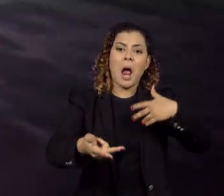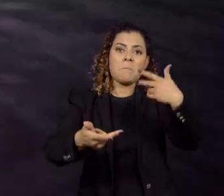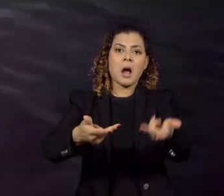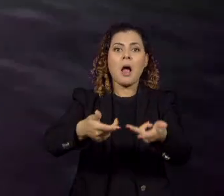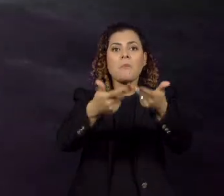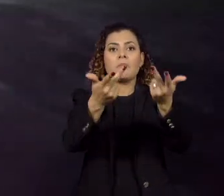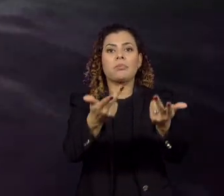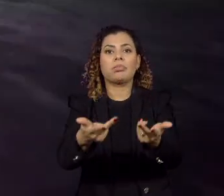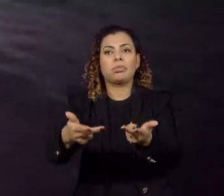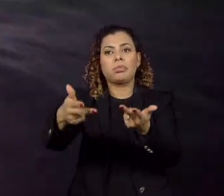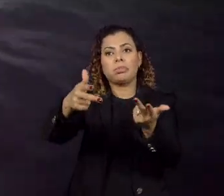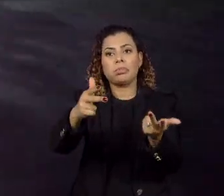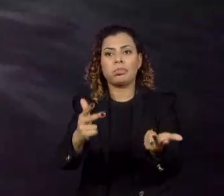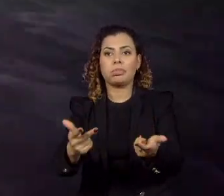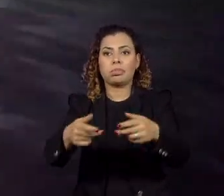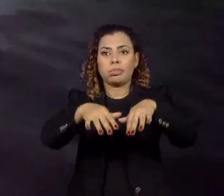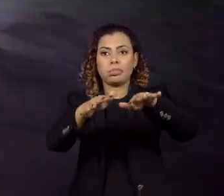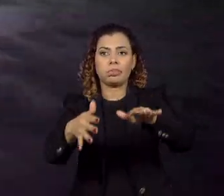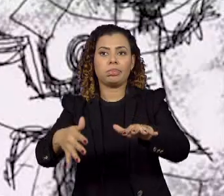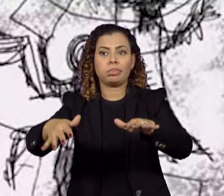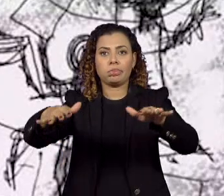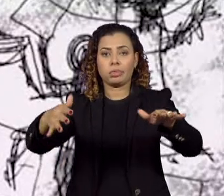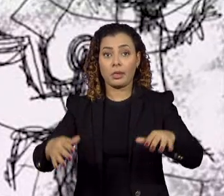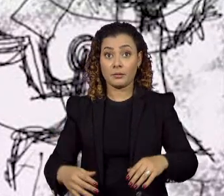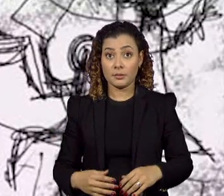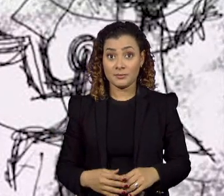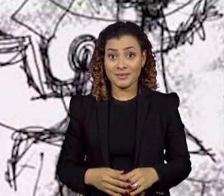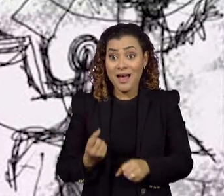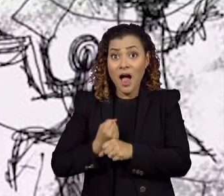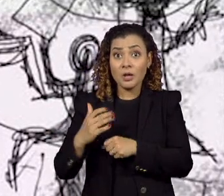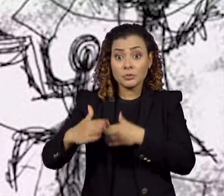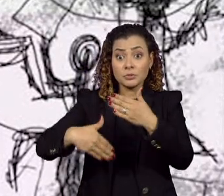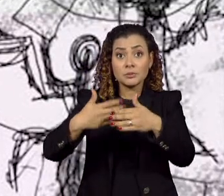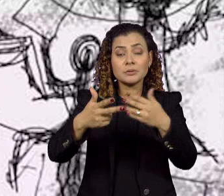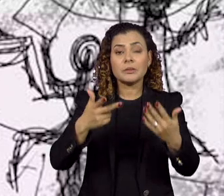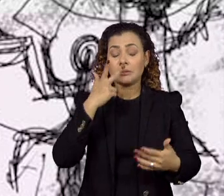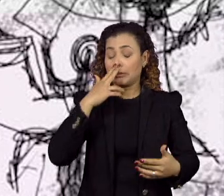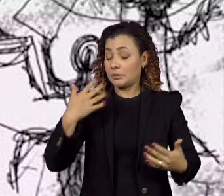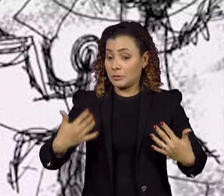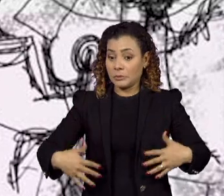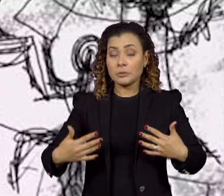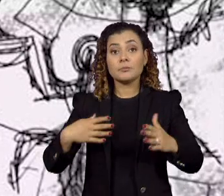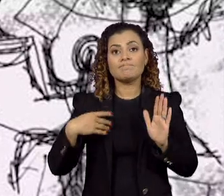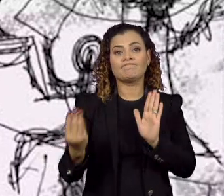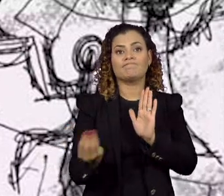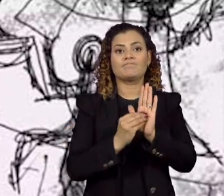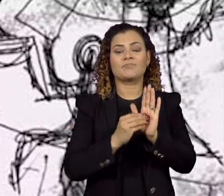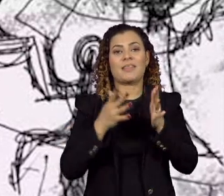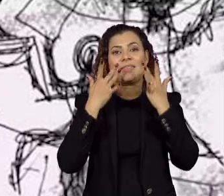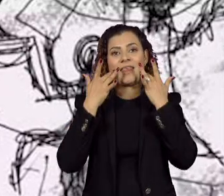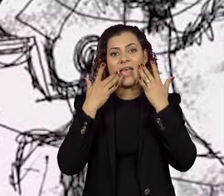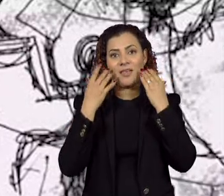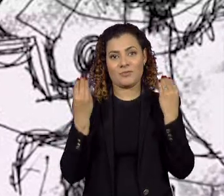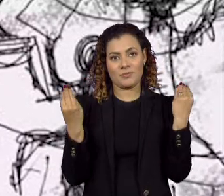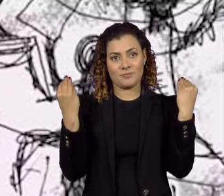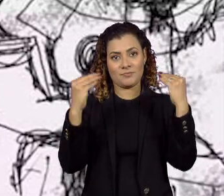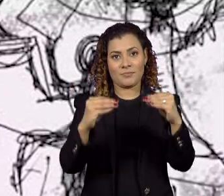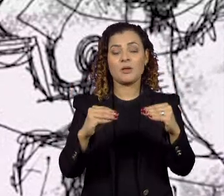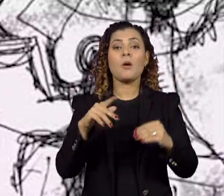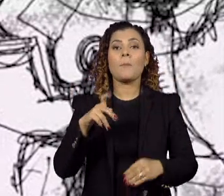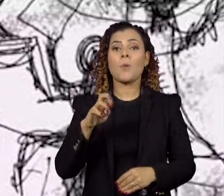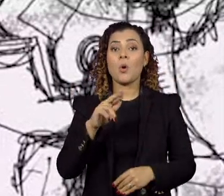no rio Mapocho. Anos mais tarde, tudo isso foi colocado na peça Portal das